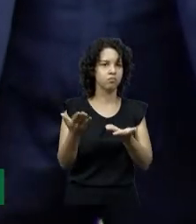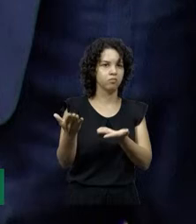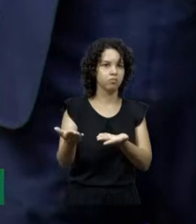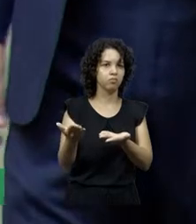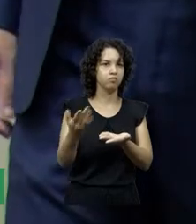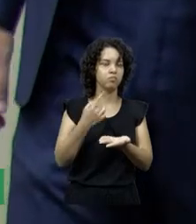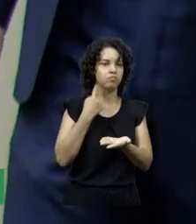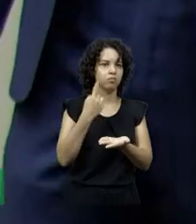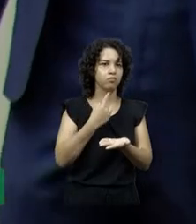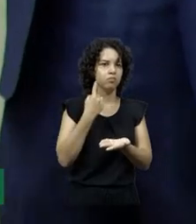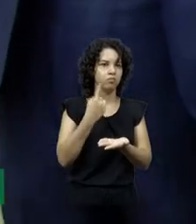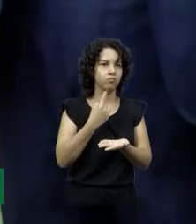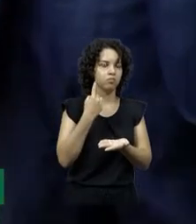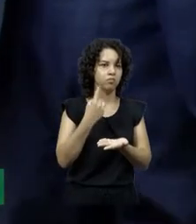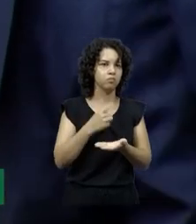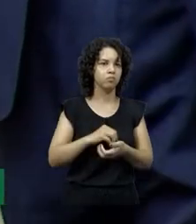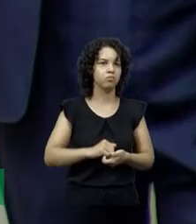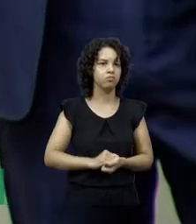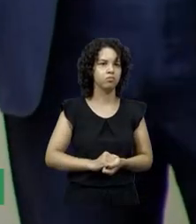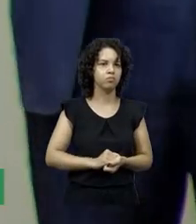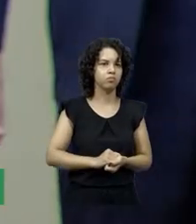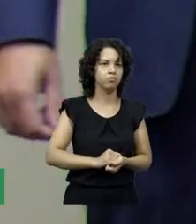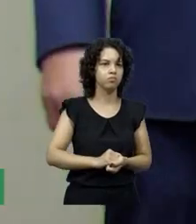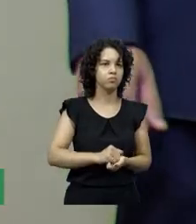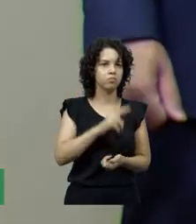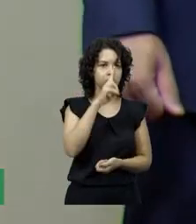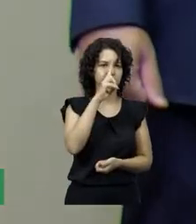até 10 minutos, deputado Ivanats.